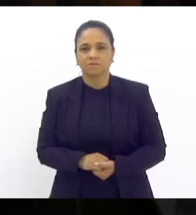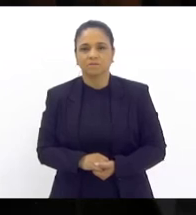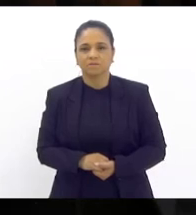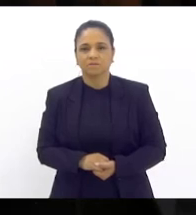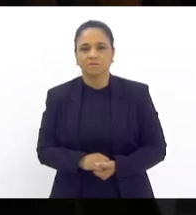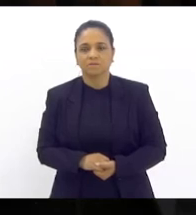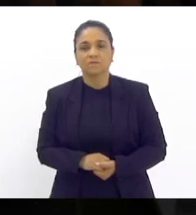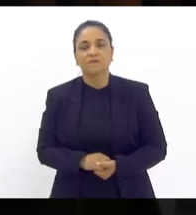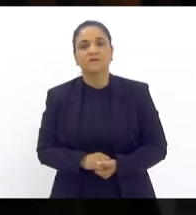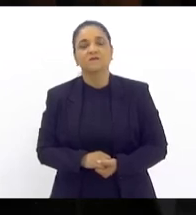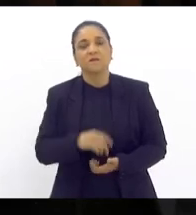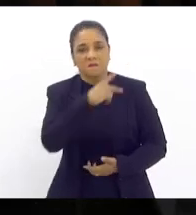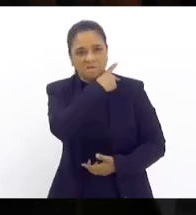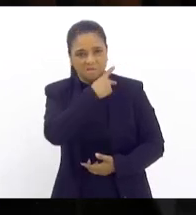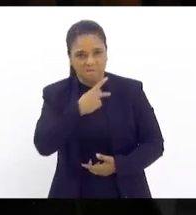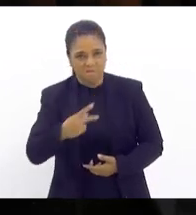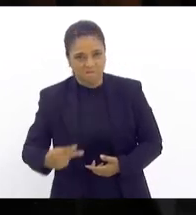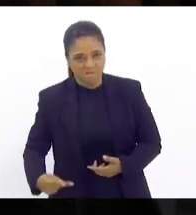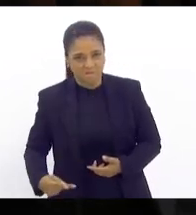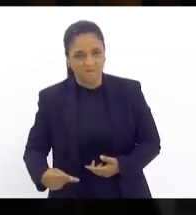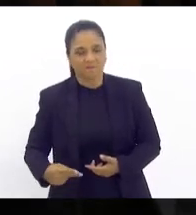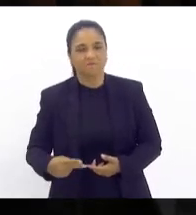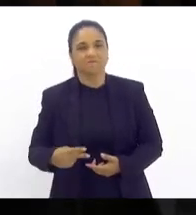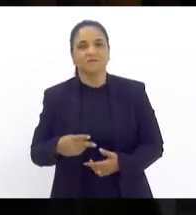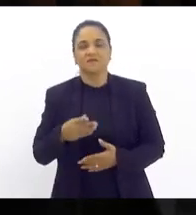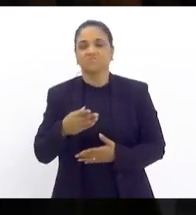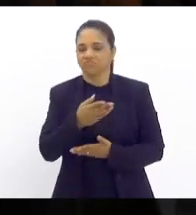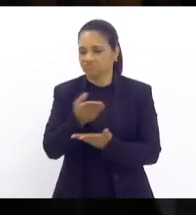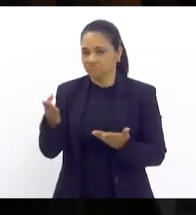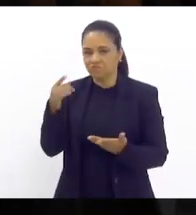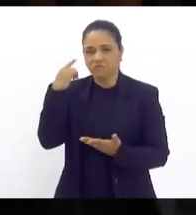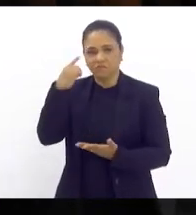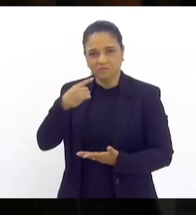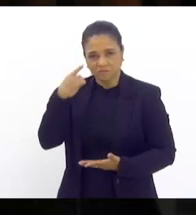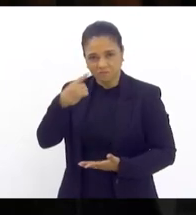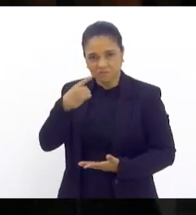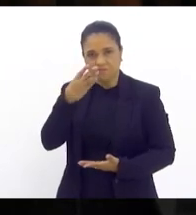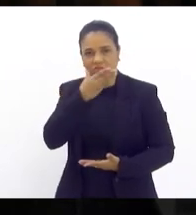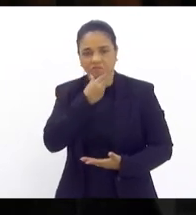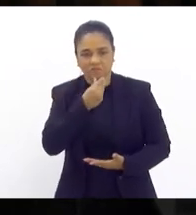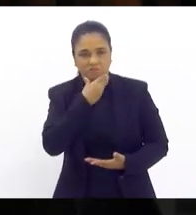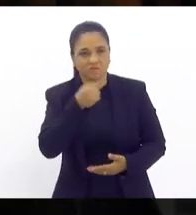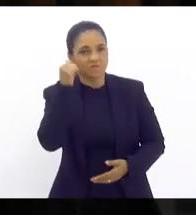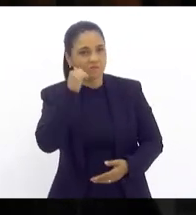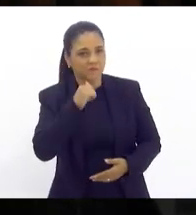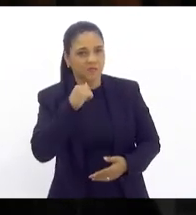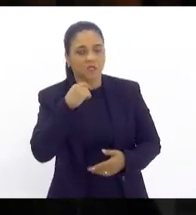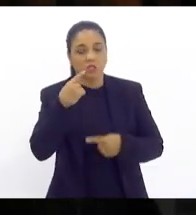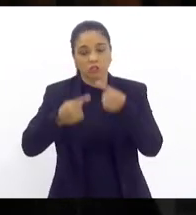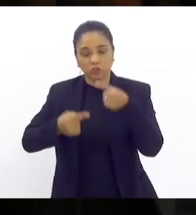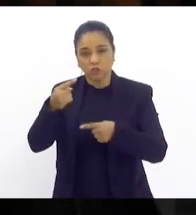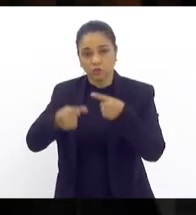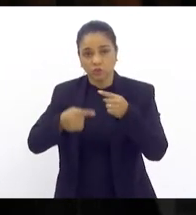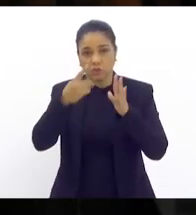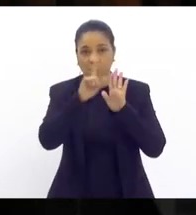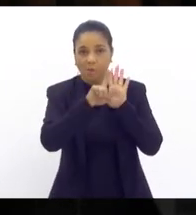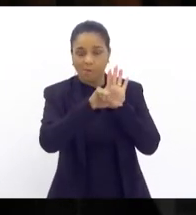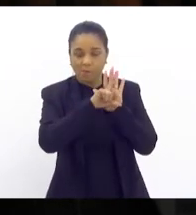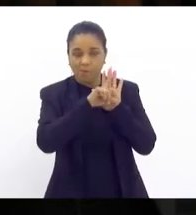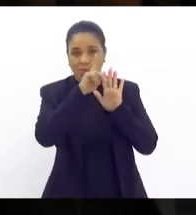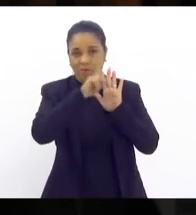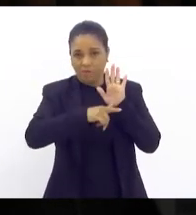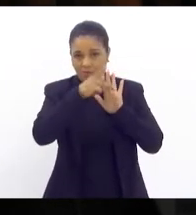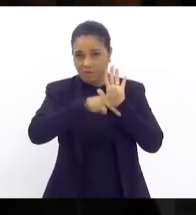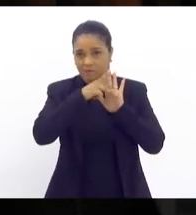senhora Presidente senhoras e senhores deputados vou discutir o projeto de lei 489